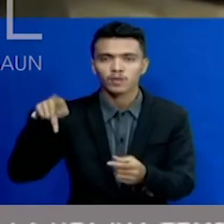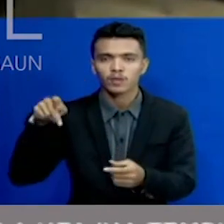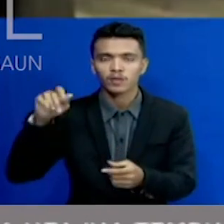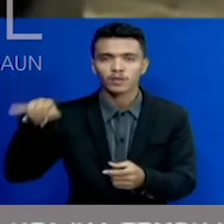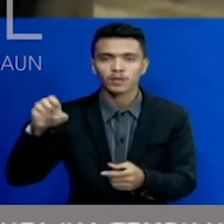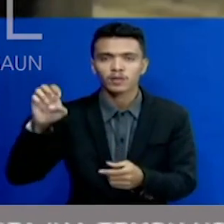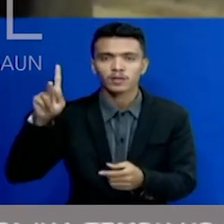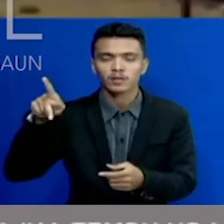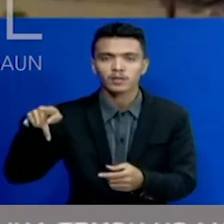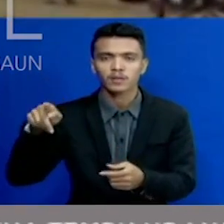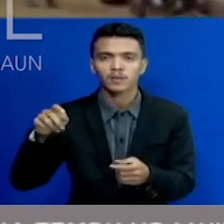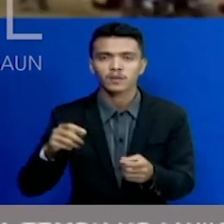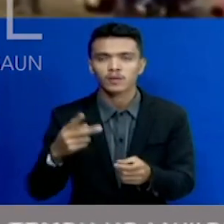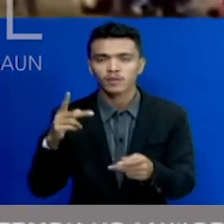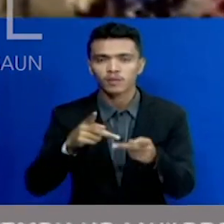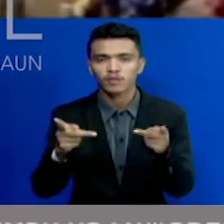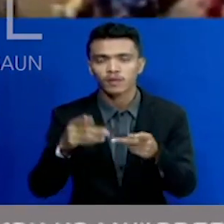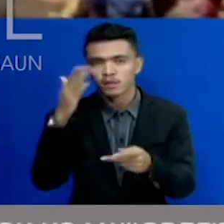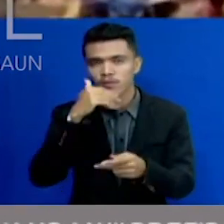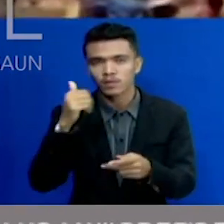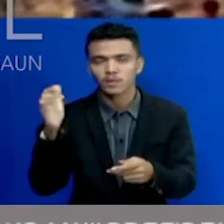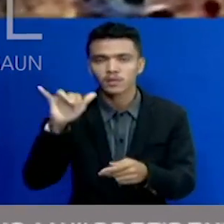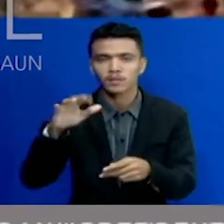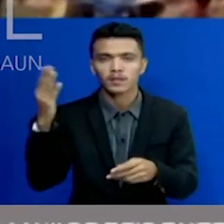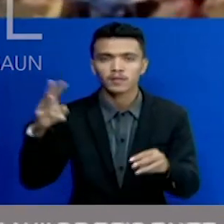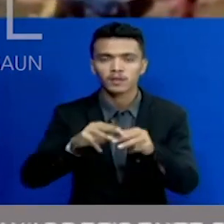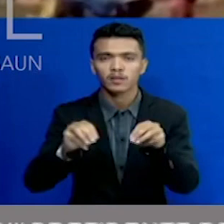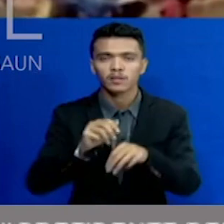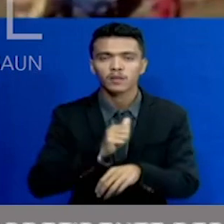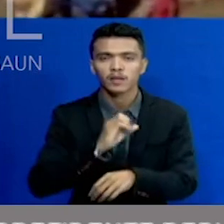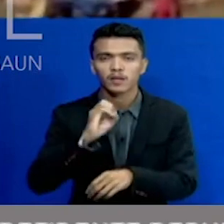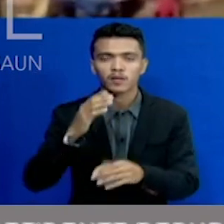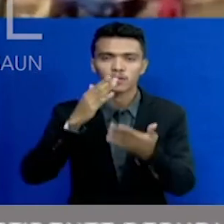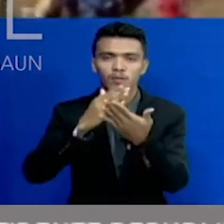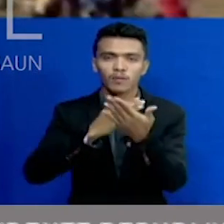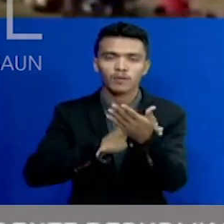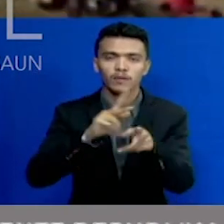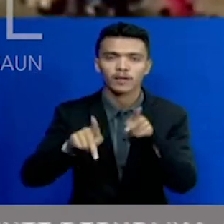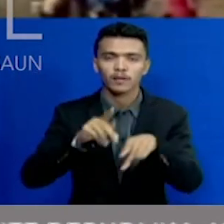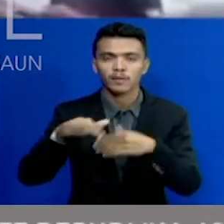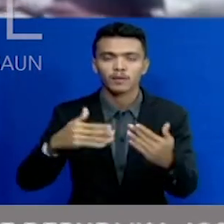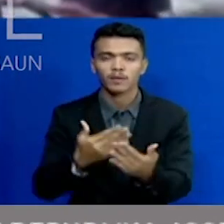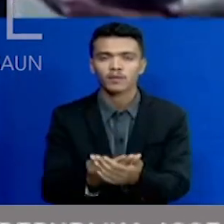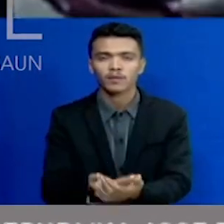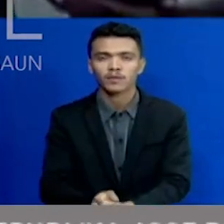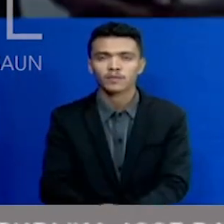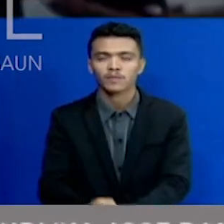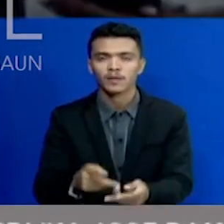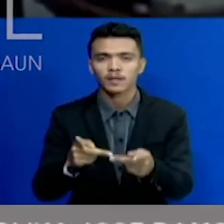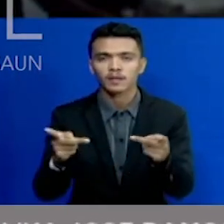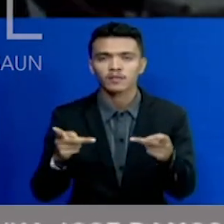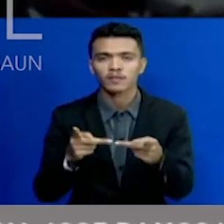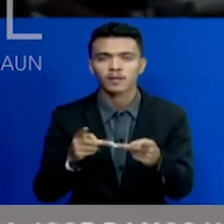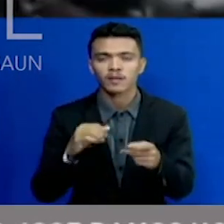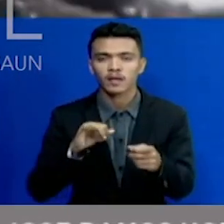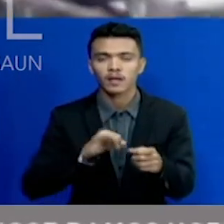buka tuir fatin potensial turismo sira, nebe iha munisipiu Ainara, hodi promove bayama hoto. Kita se na fatin laho